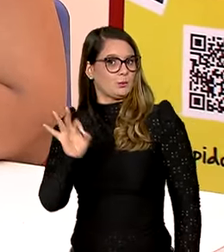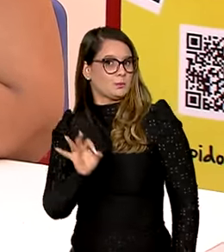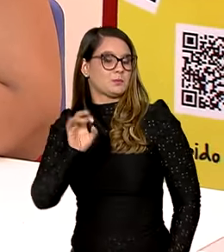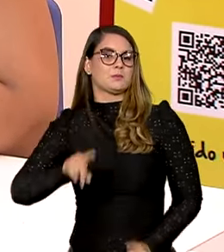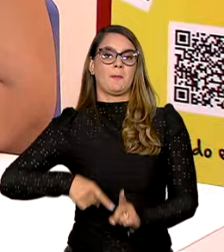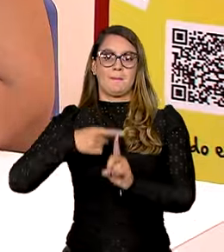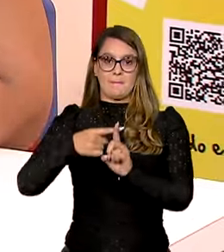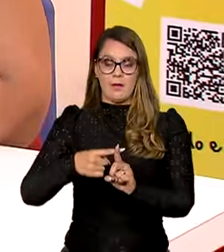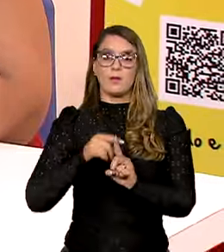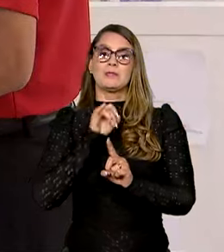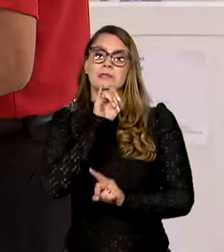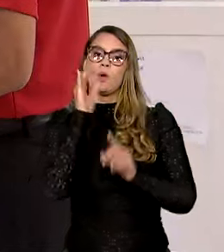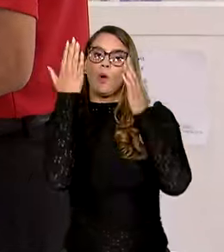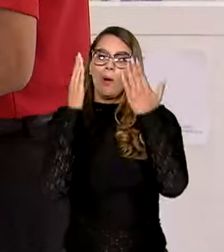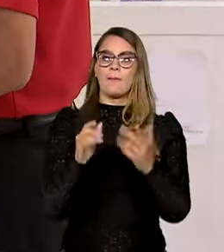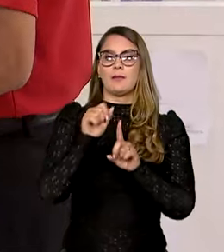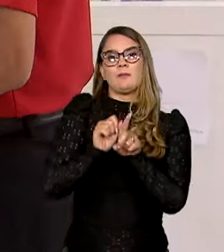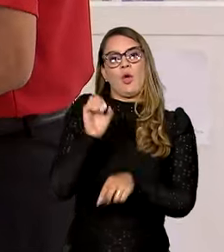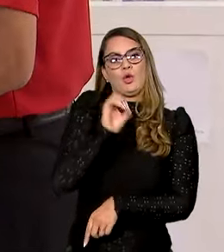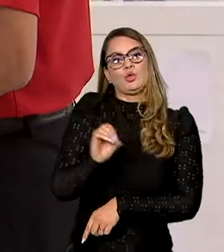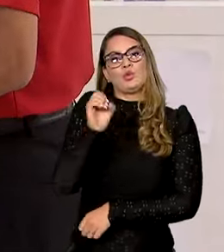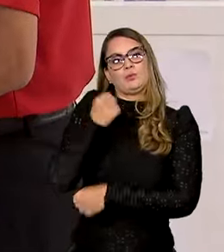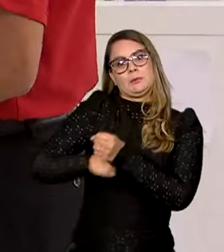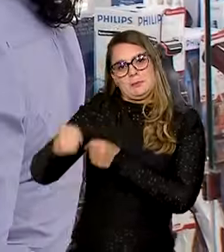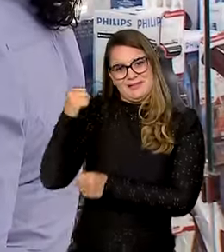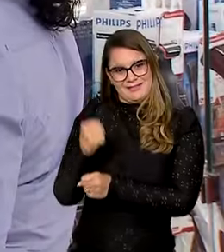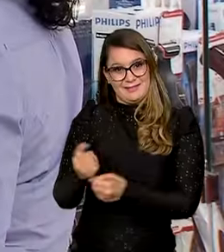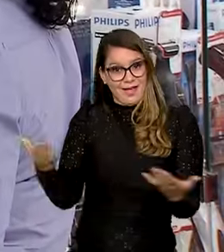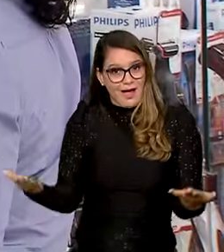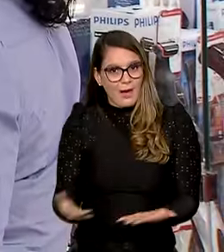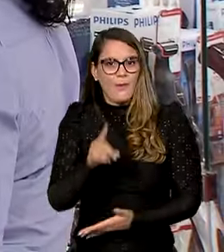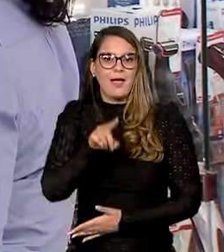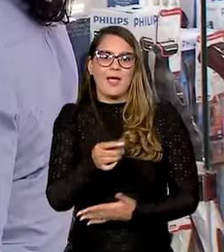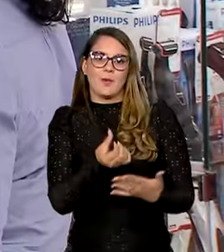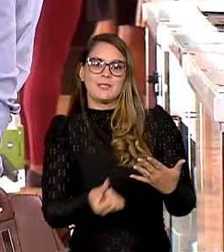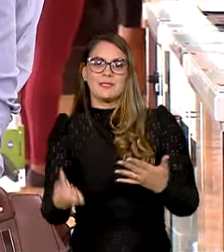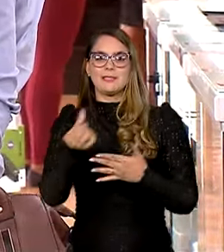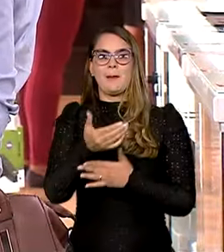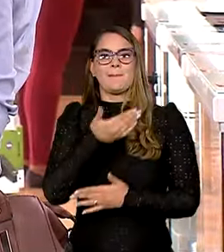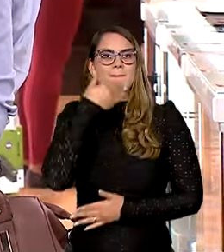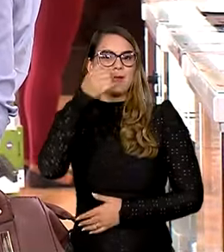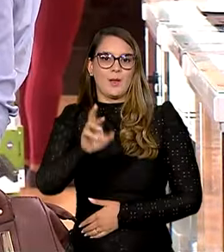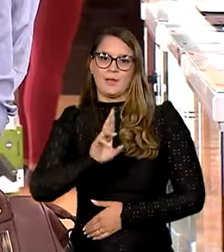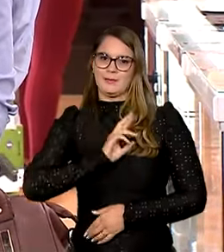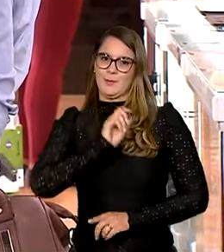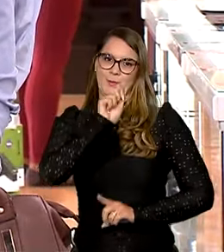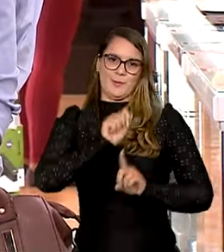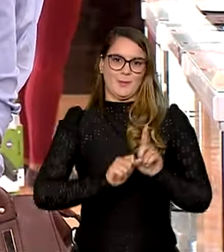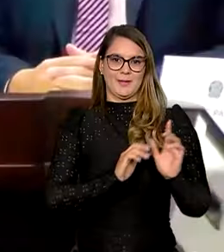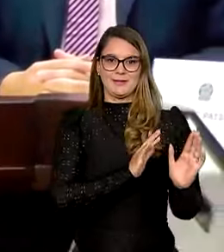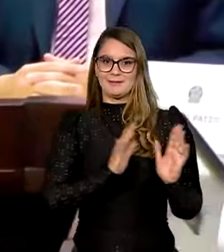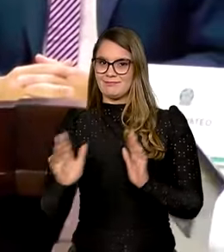maior quando se compara a outubro do ano passado e Este foi o sexto melhor resultado para o mês na